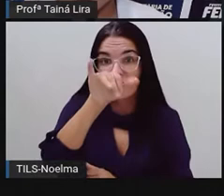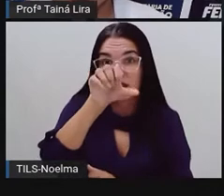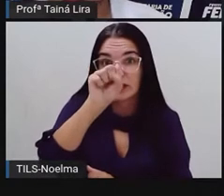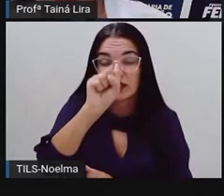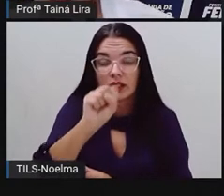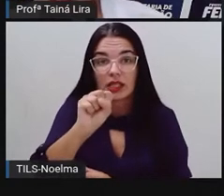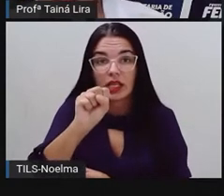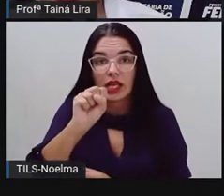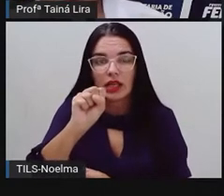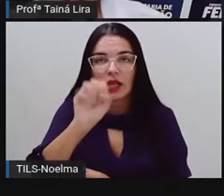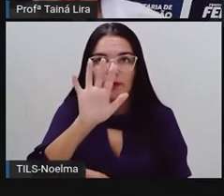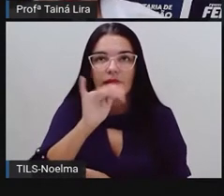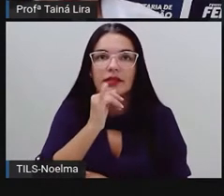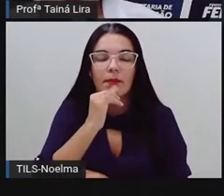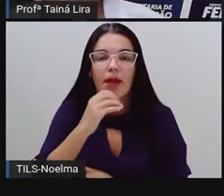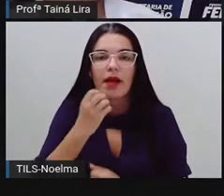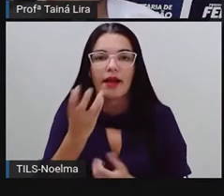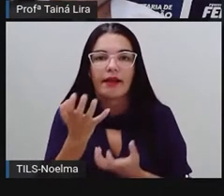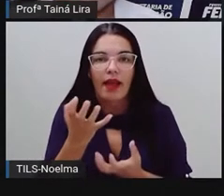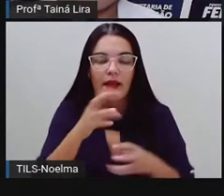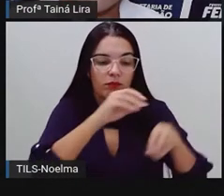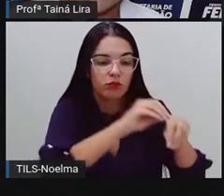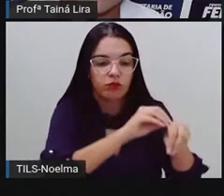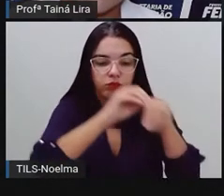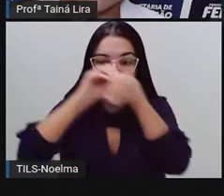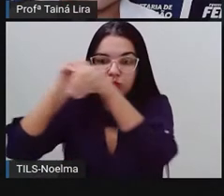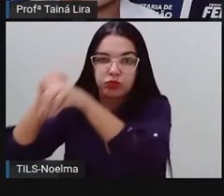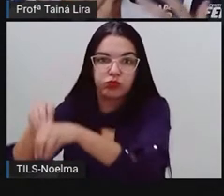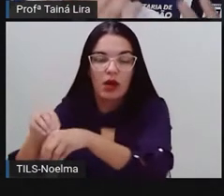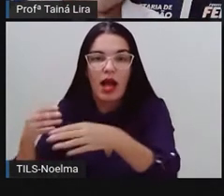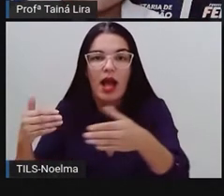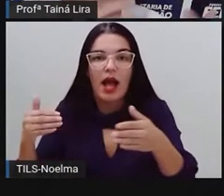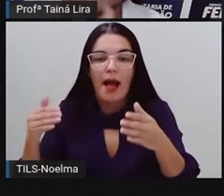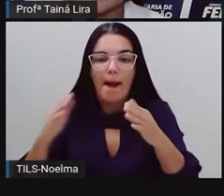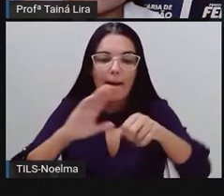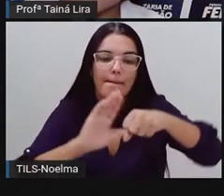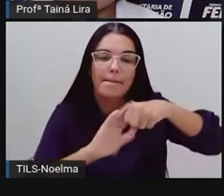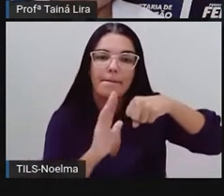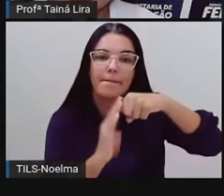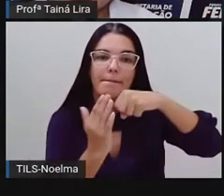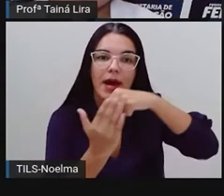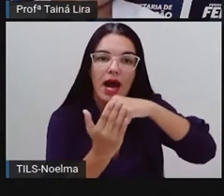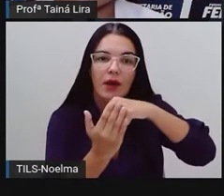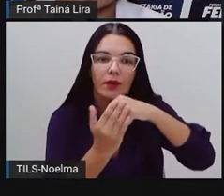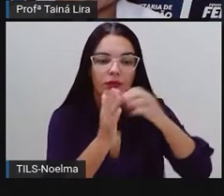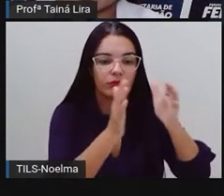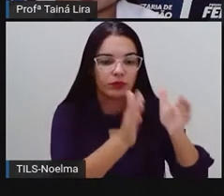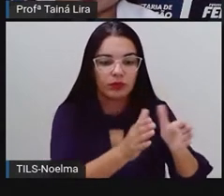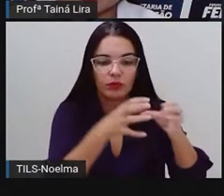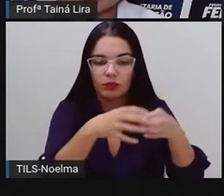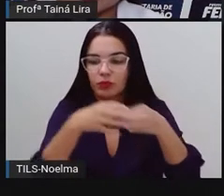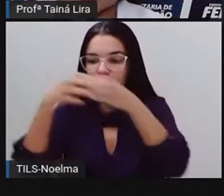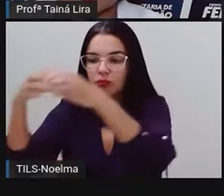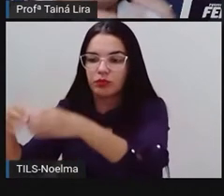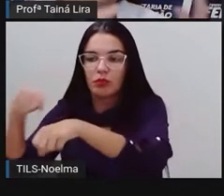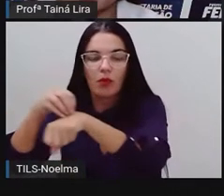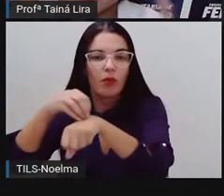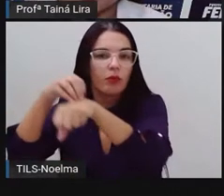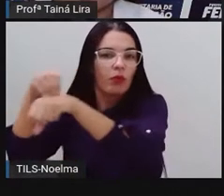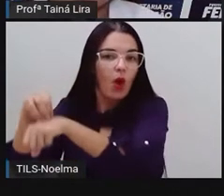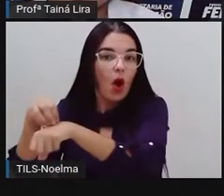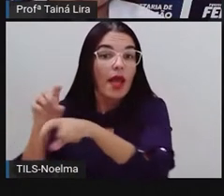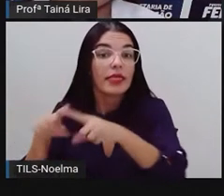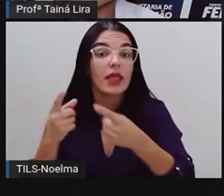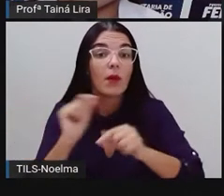ir de um bairro ao outro certo porque feio é uma cidade né Maior aqui a zonas Nossa zona